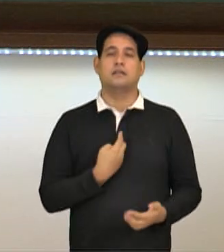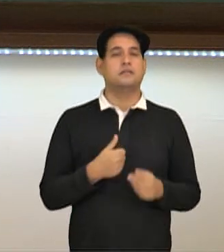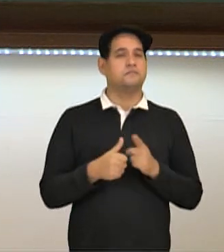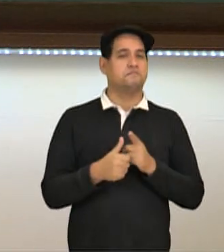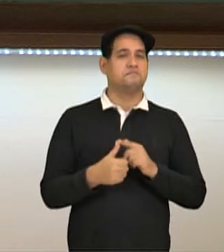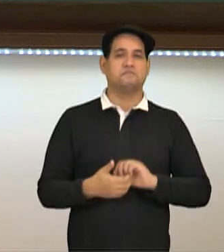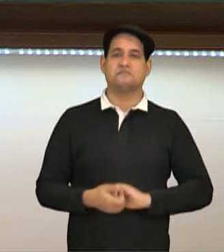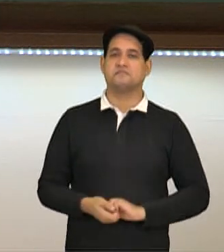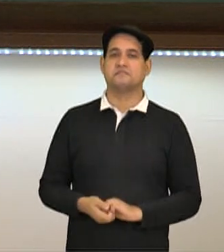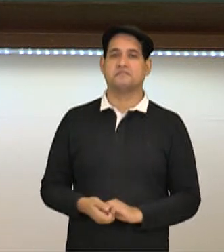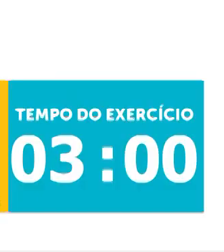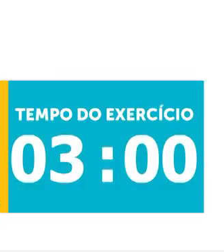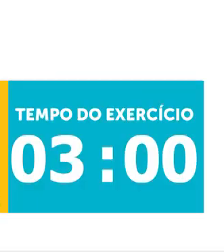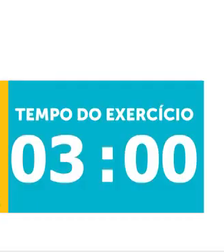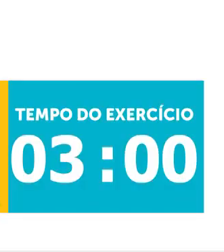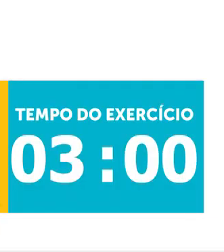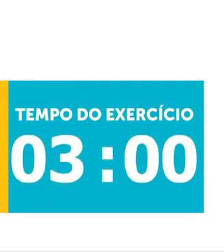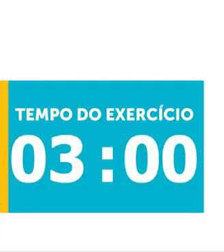questão.